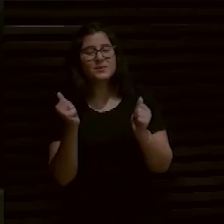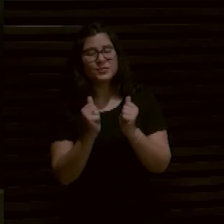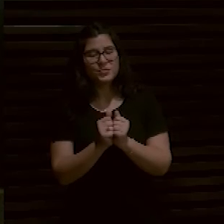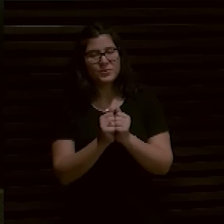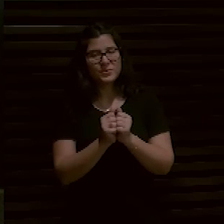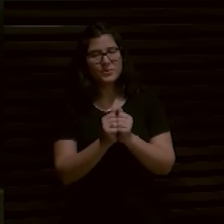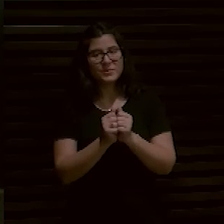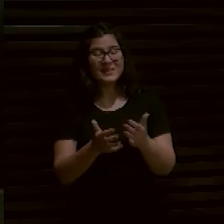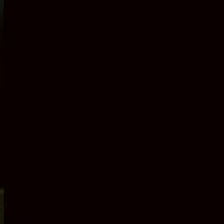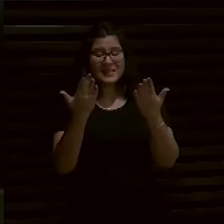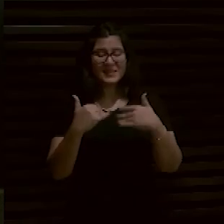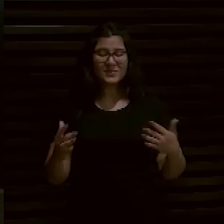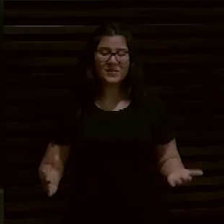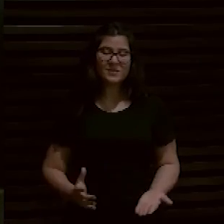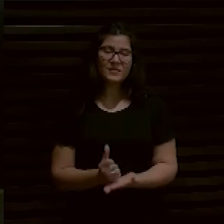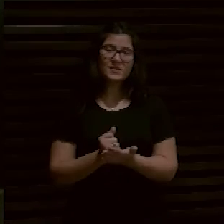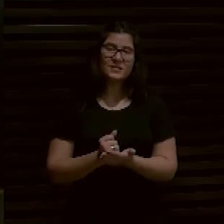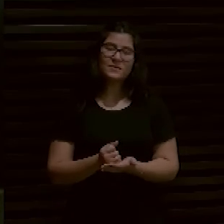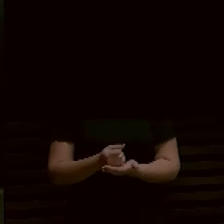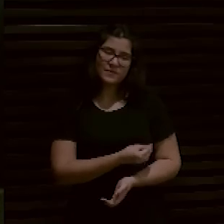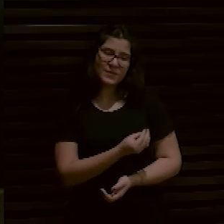deu salvação, te deu vida.